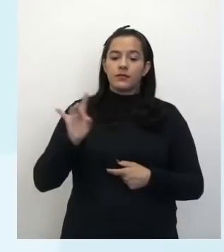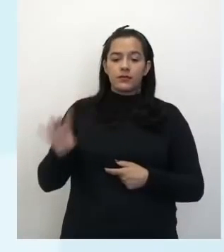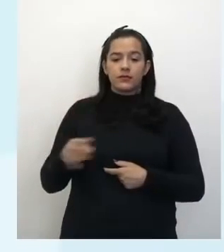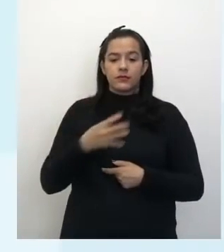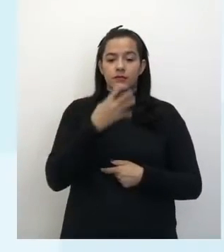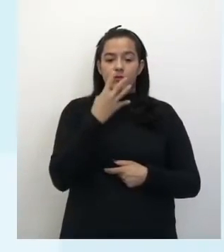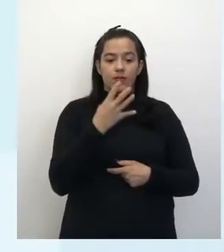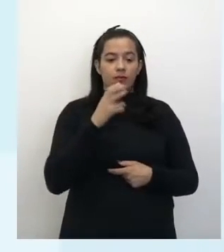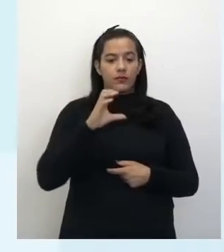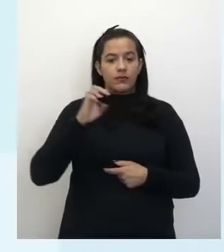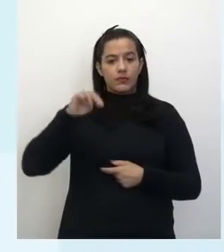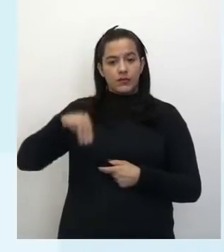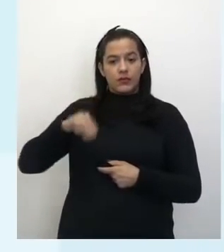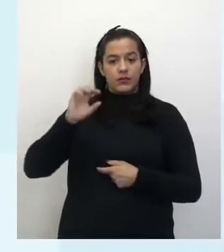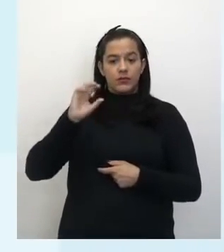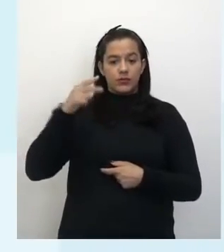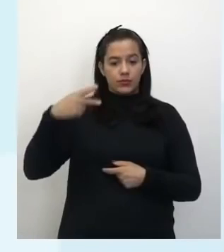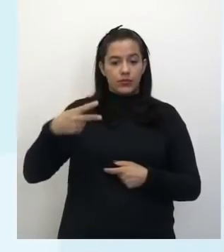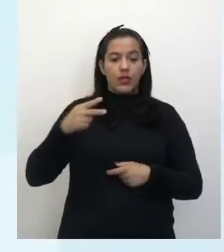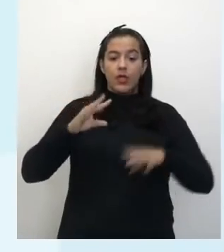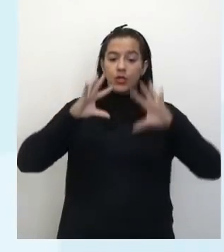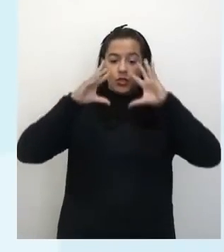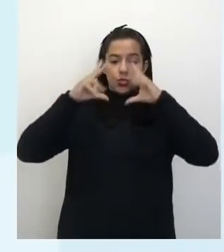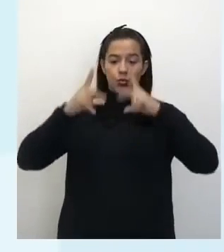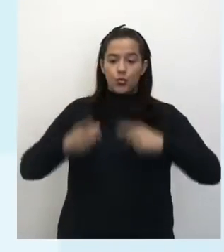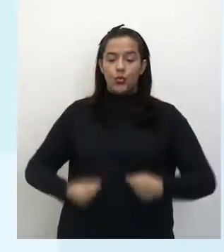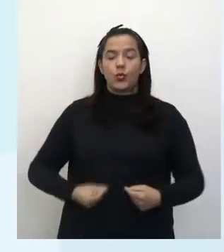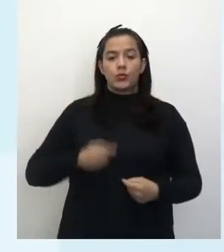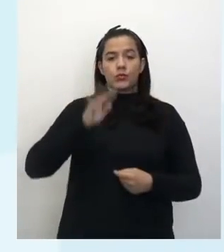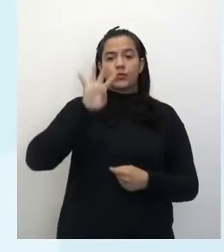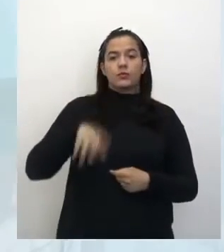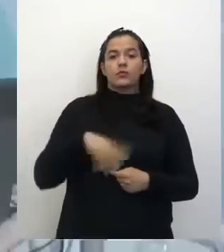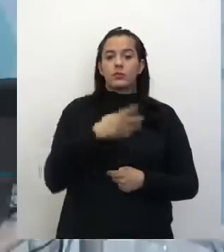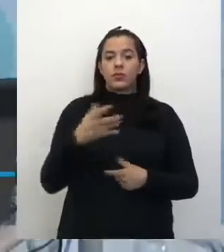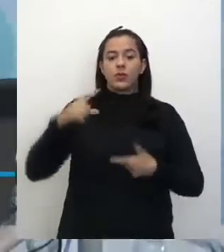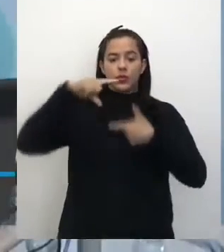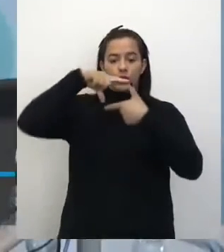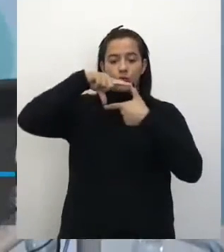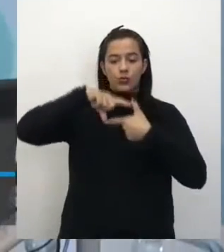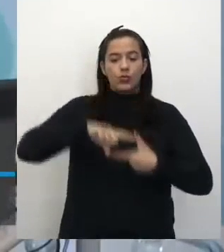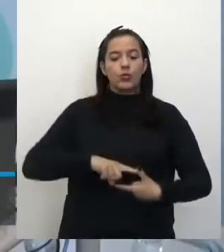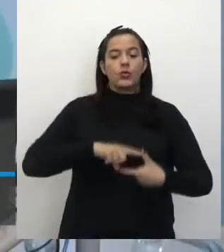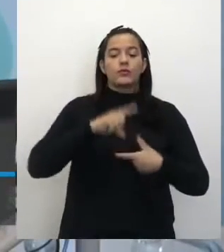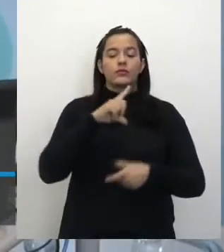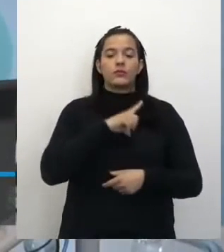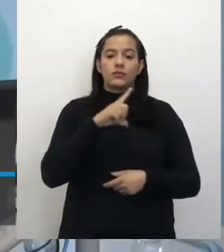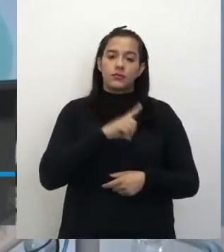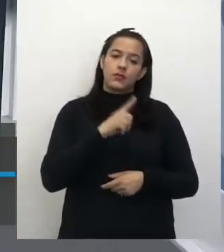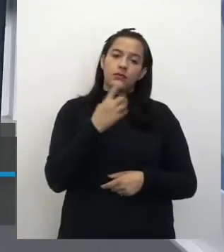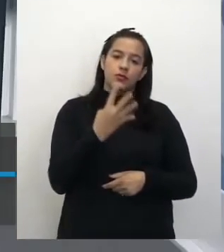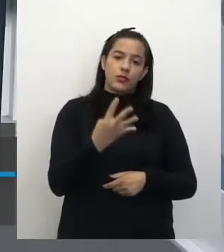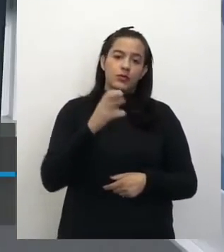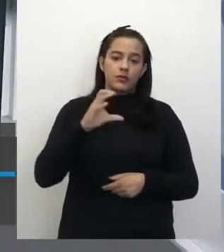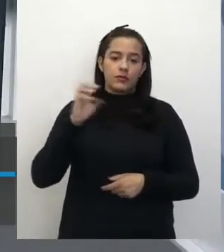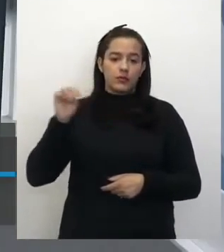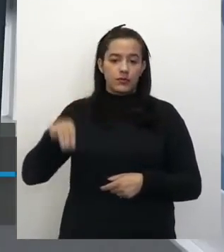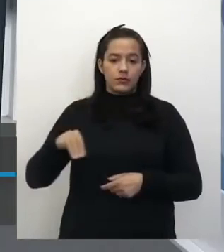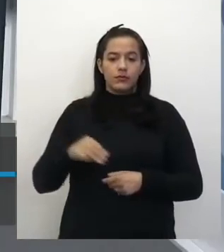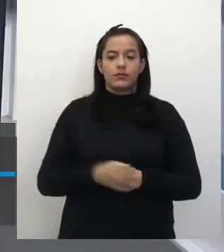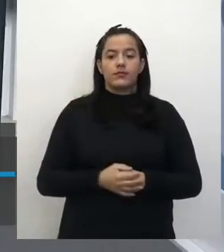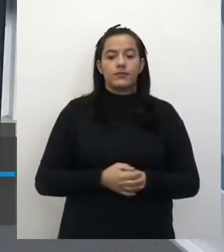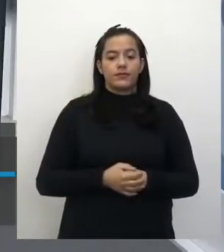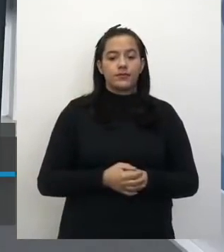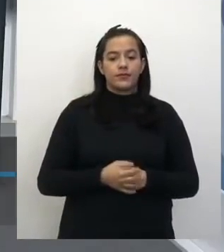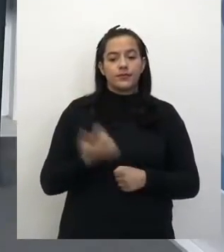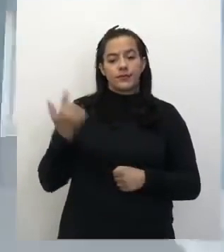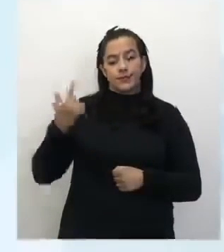Seria a malha inteira, né? Como a gente pegou só a malha inteira, cada quadradinho tem esses 4 centímetros quadrados, é isso né? daí. E aí, Jonas, ó, mais